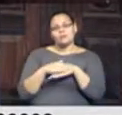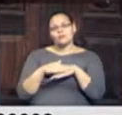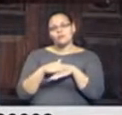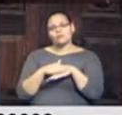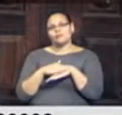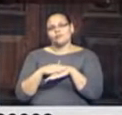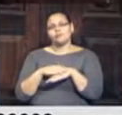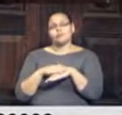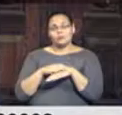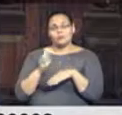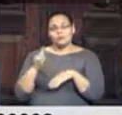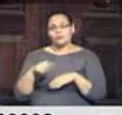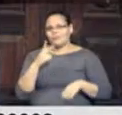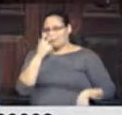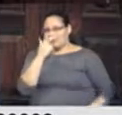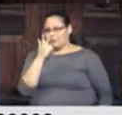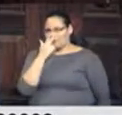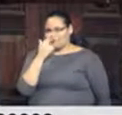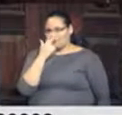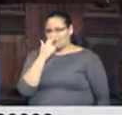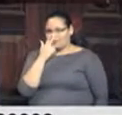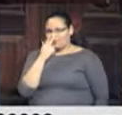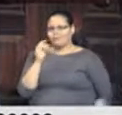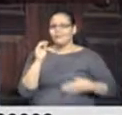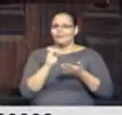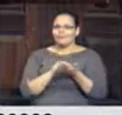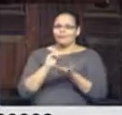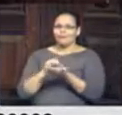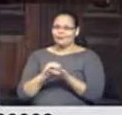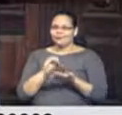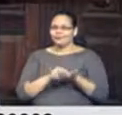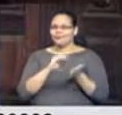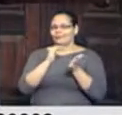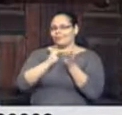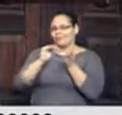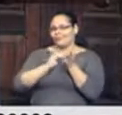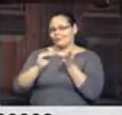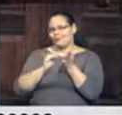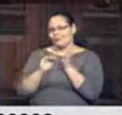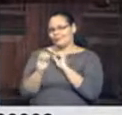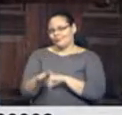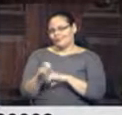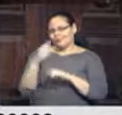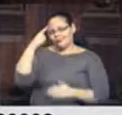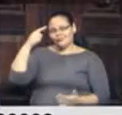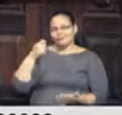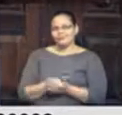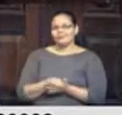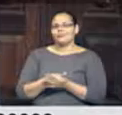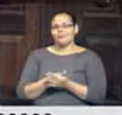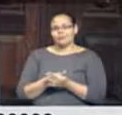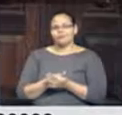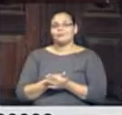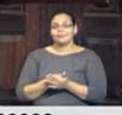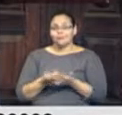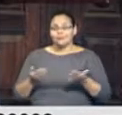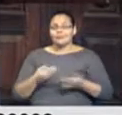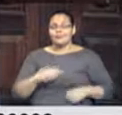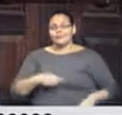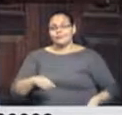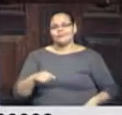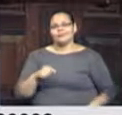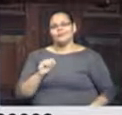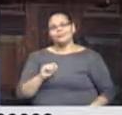conversa. E é isso que, me parece, faltou na Secretaria de Educação nessas decisões que foram tomadas e